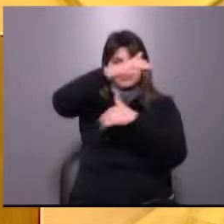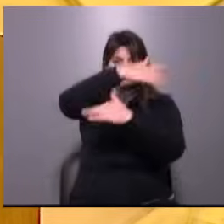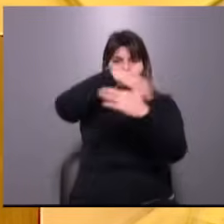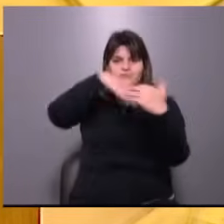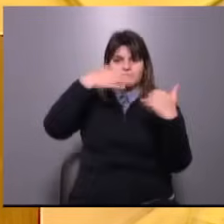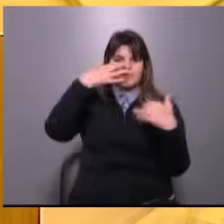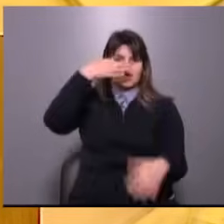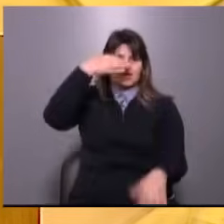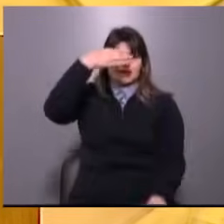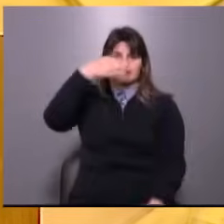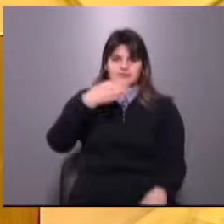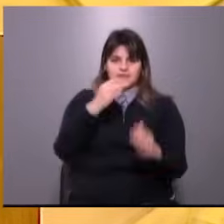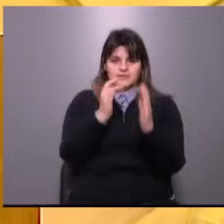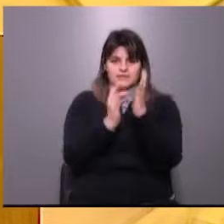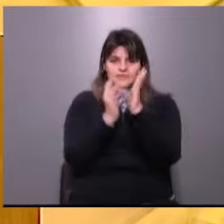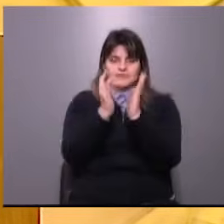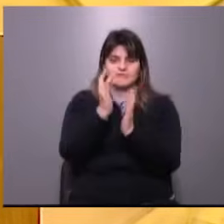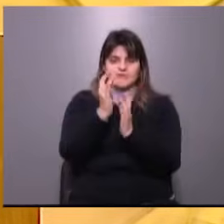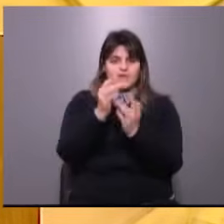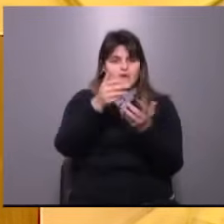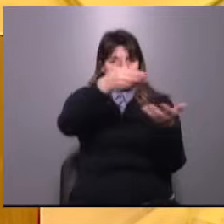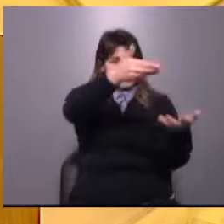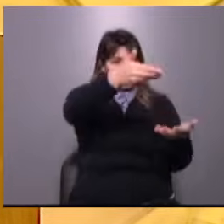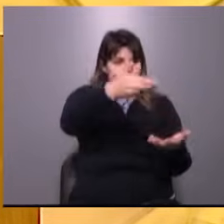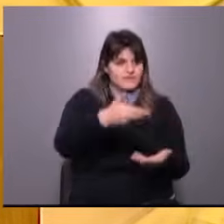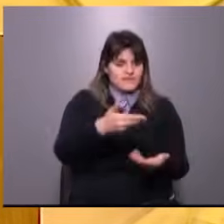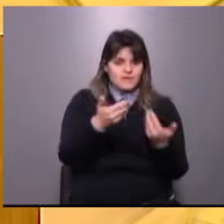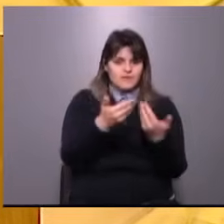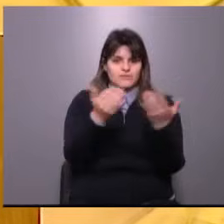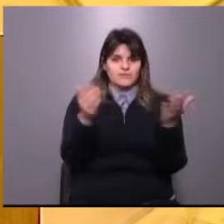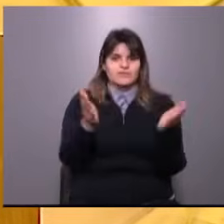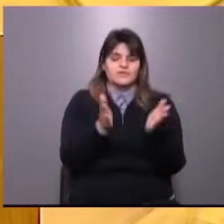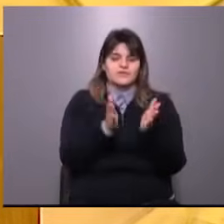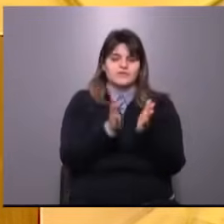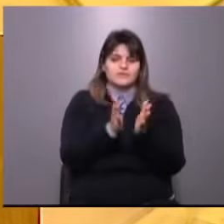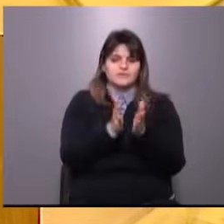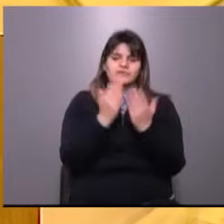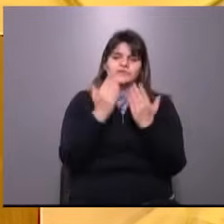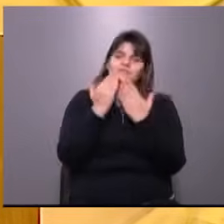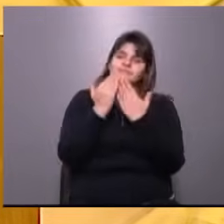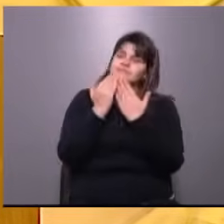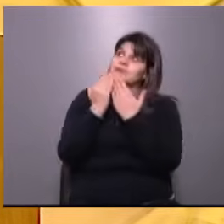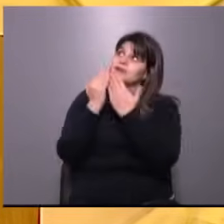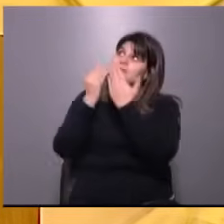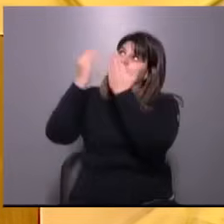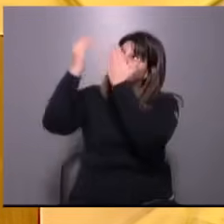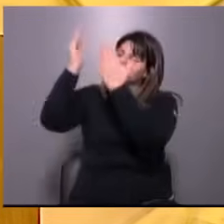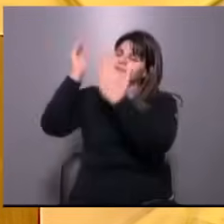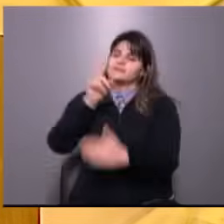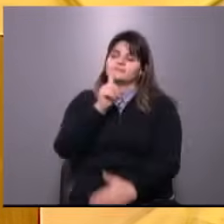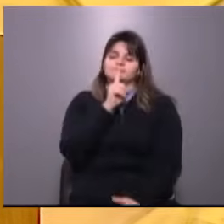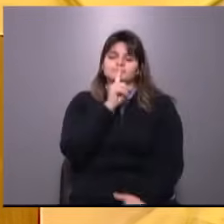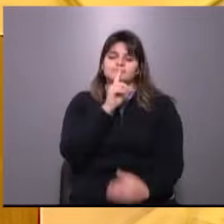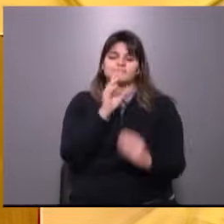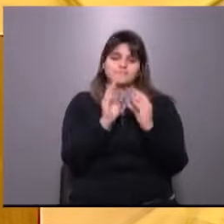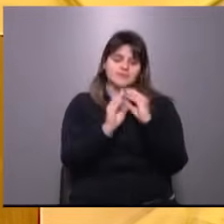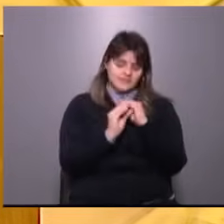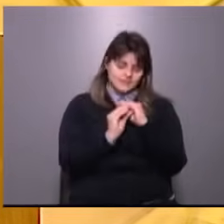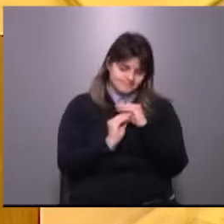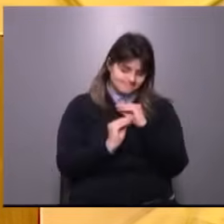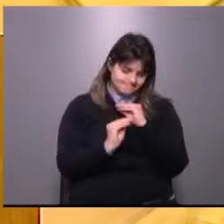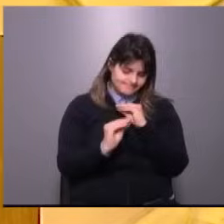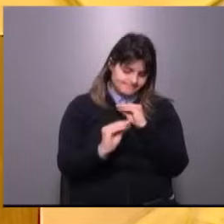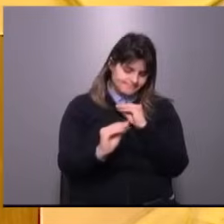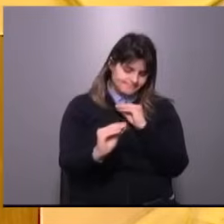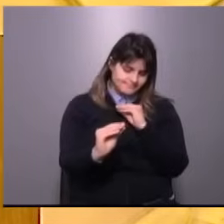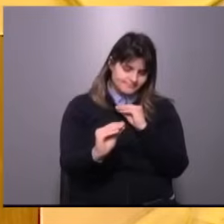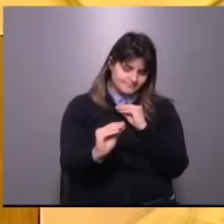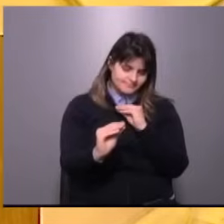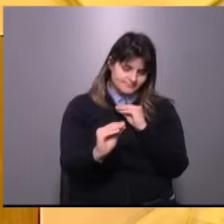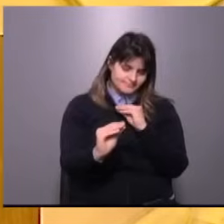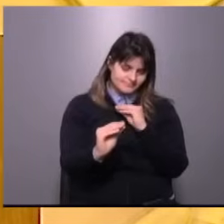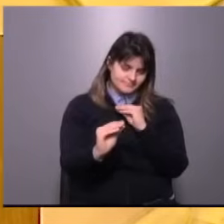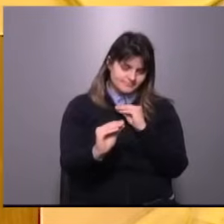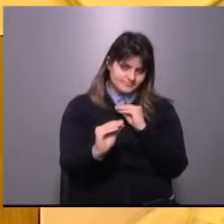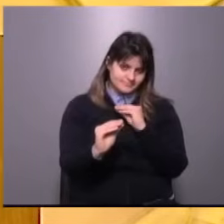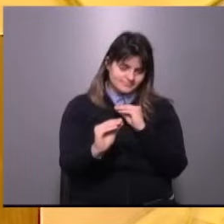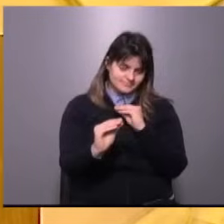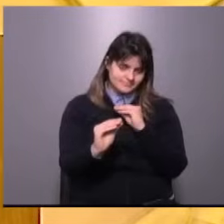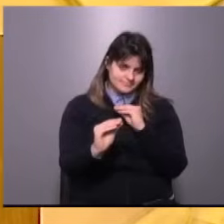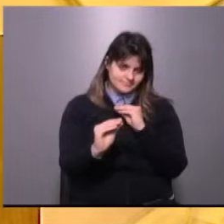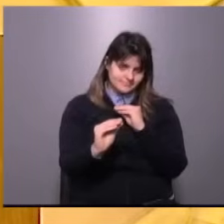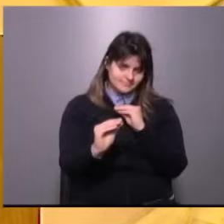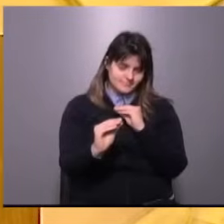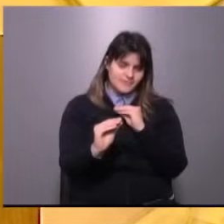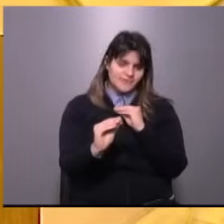Como povo pascal, somos agora convidados a dar graças, em silêncio,